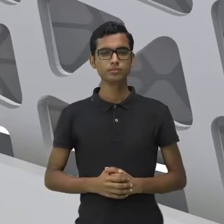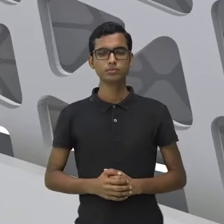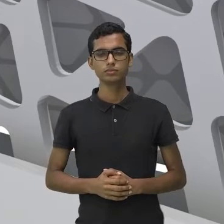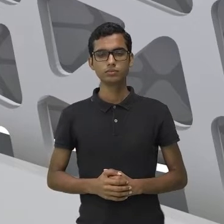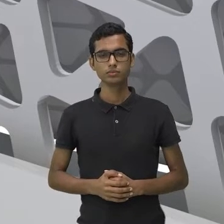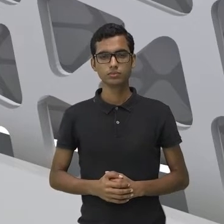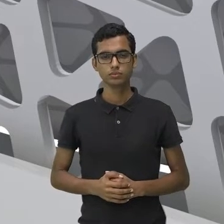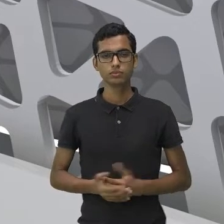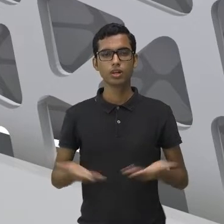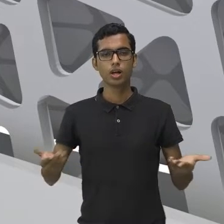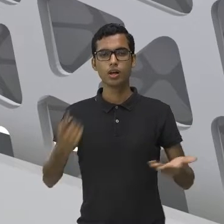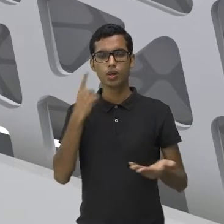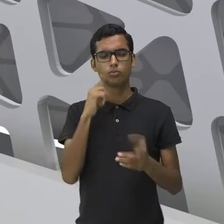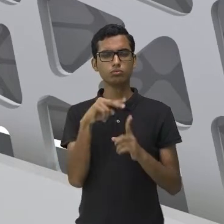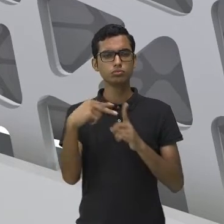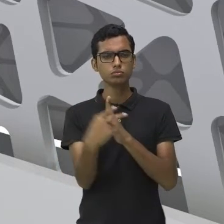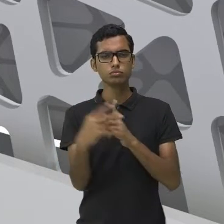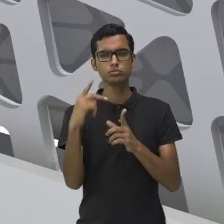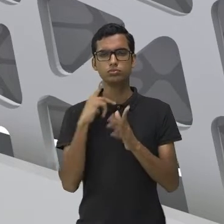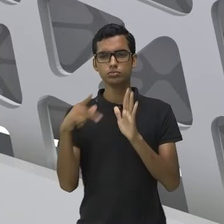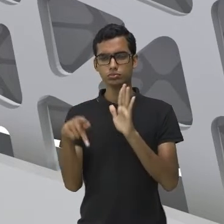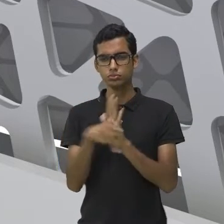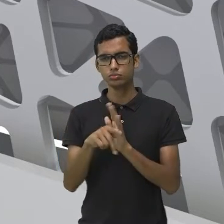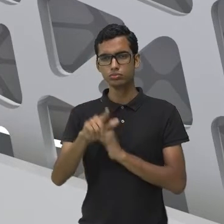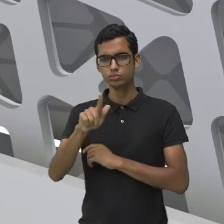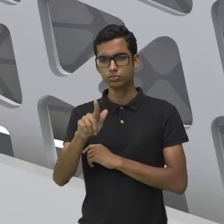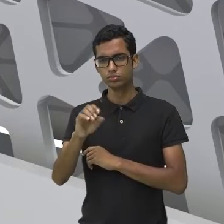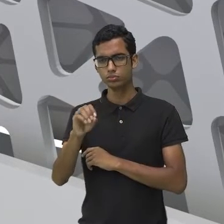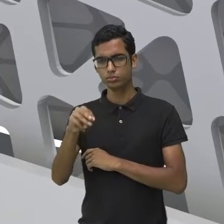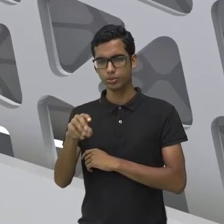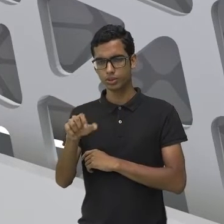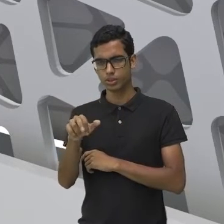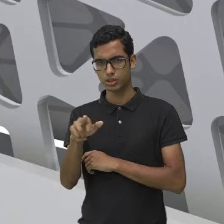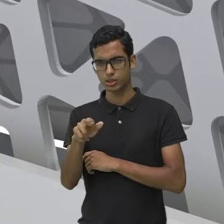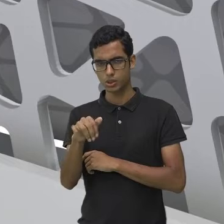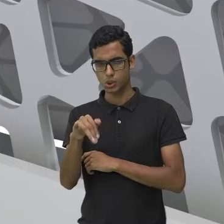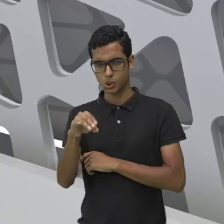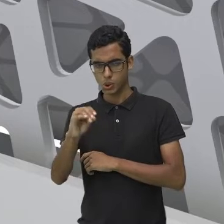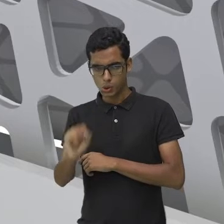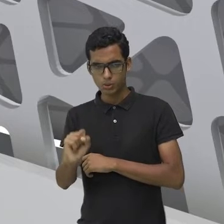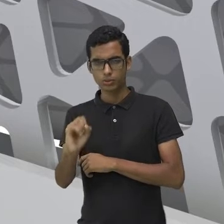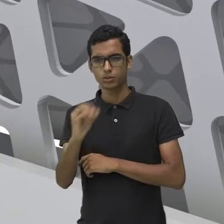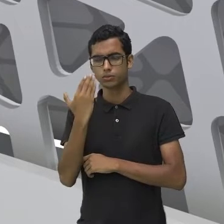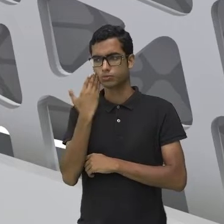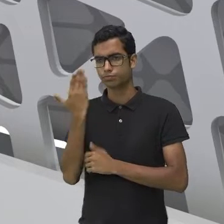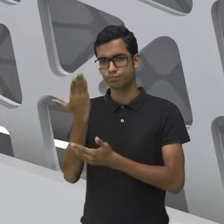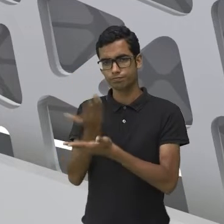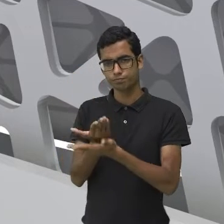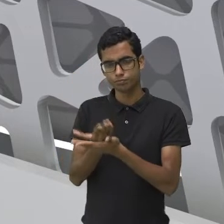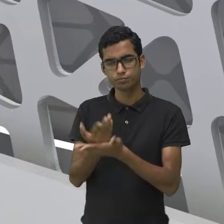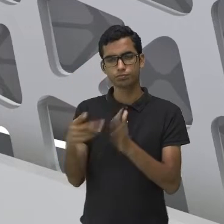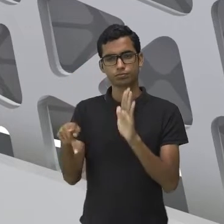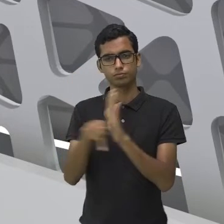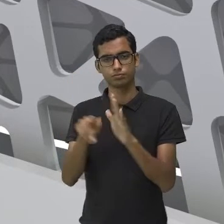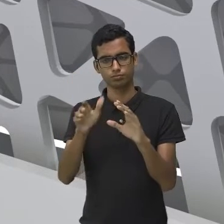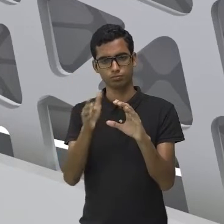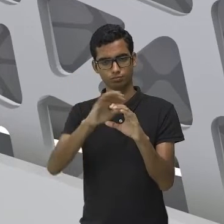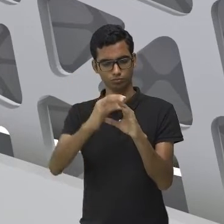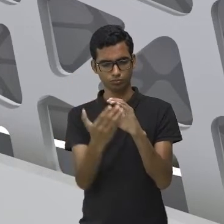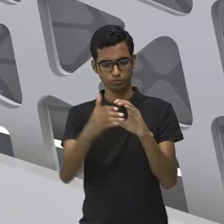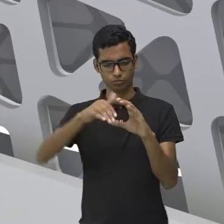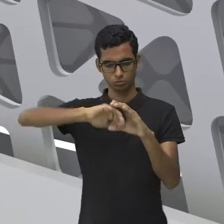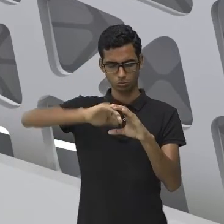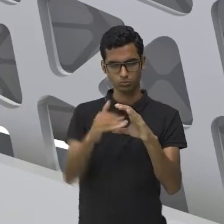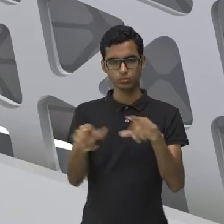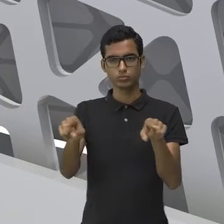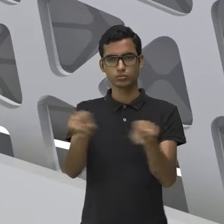ver quais são os aspectos geométricos dos espelhos esféricos, né? Porque para estudar os espelhos